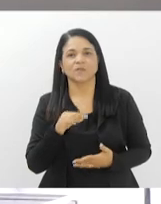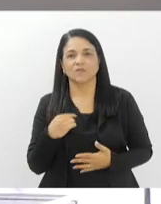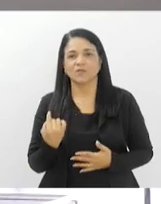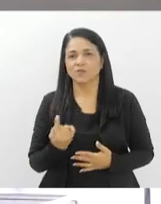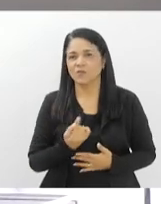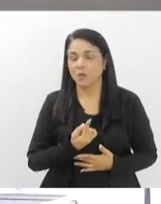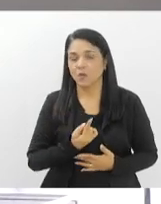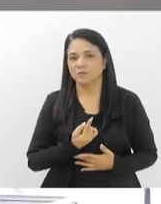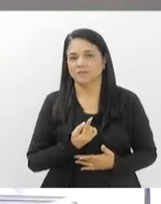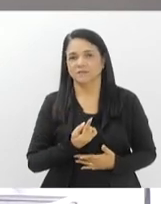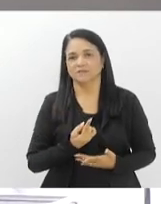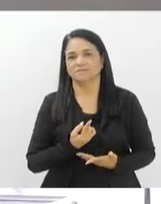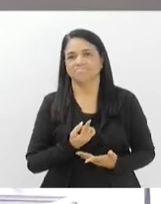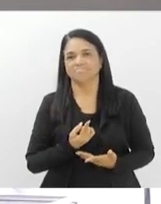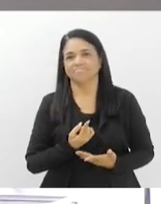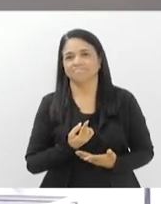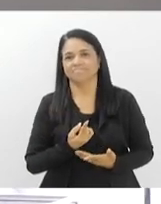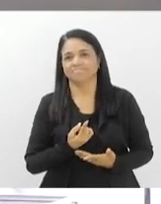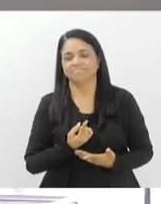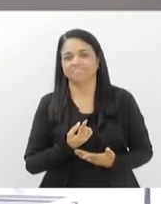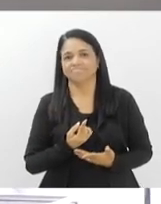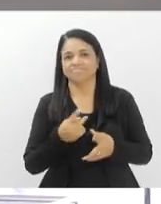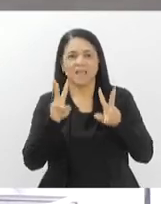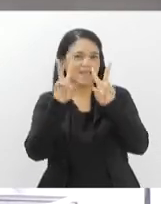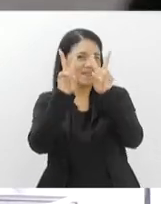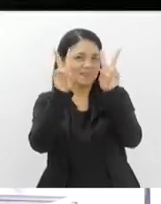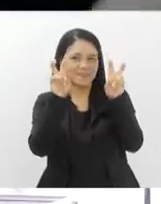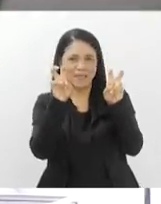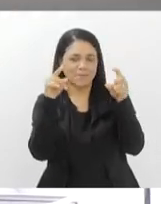saindo totalmente do tema